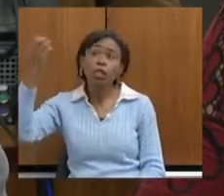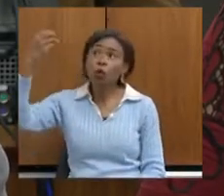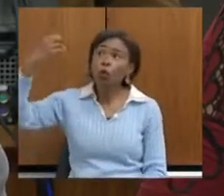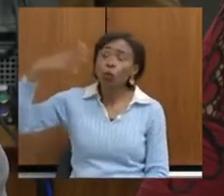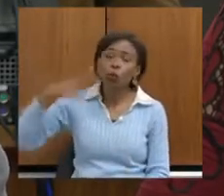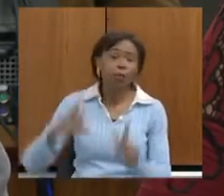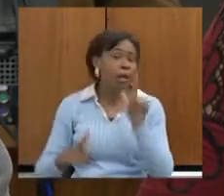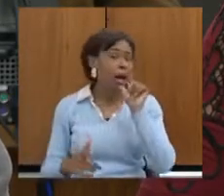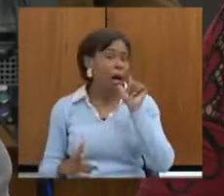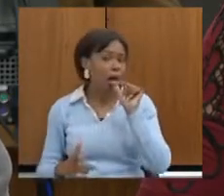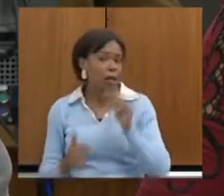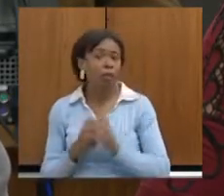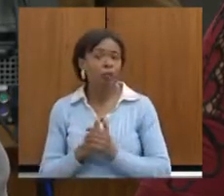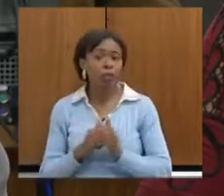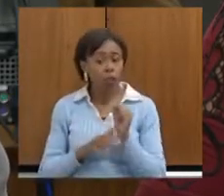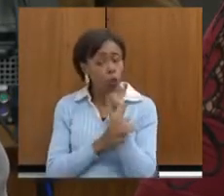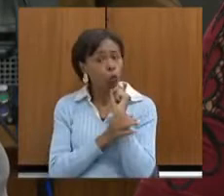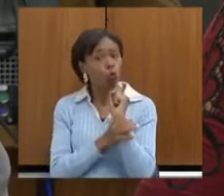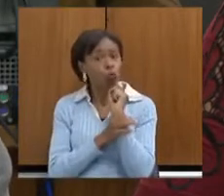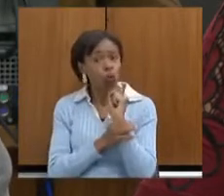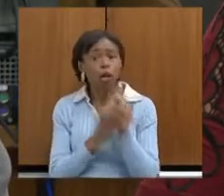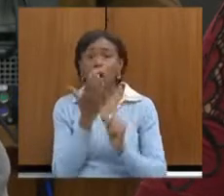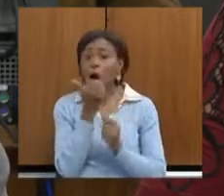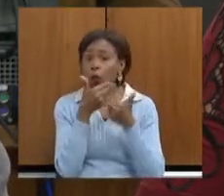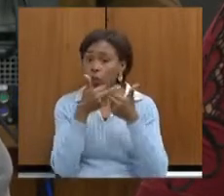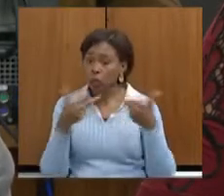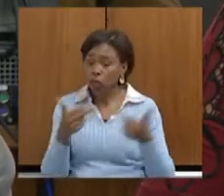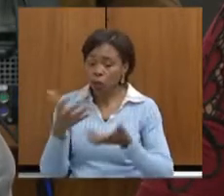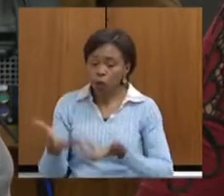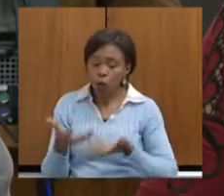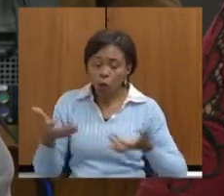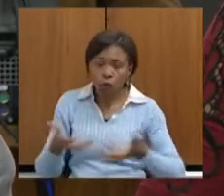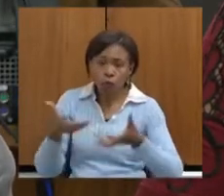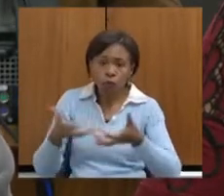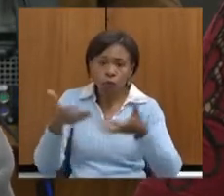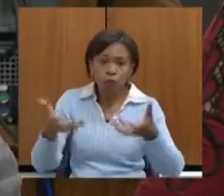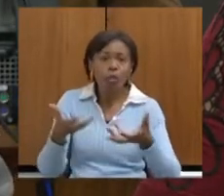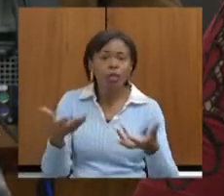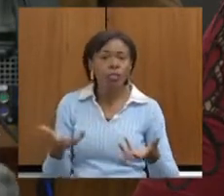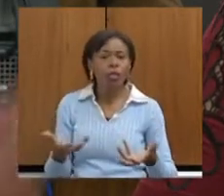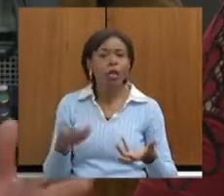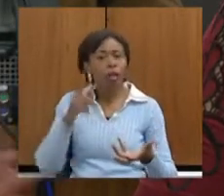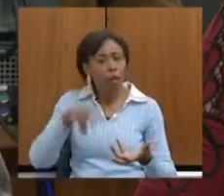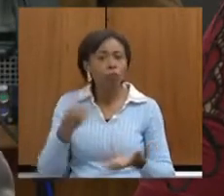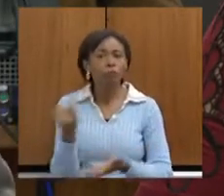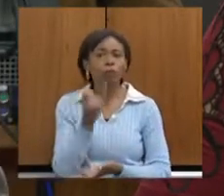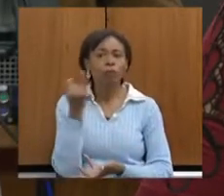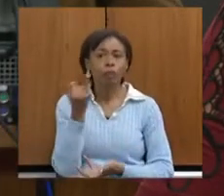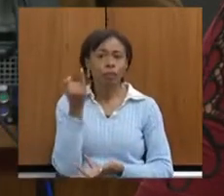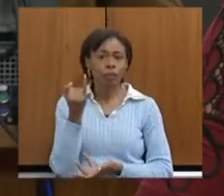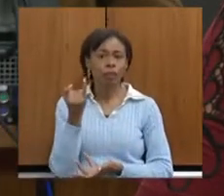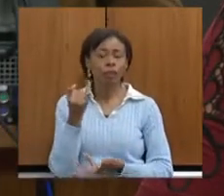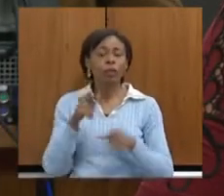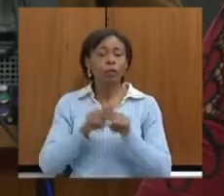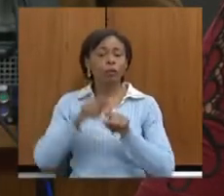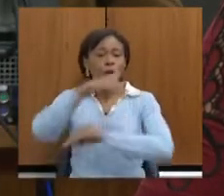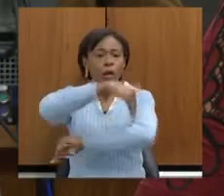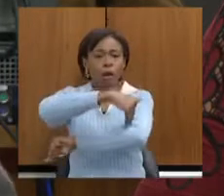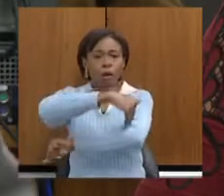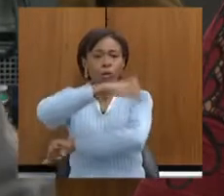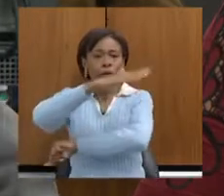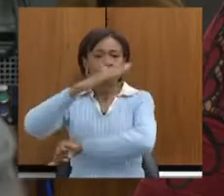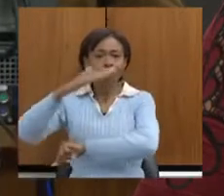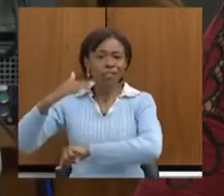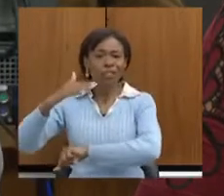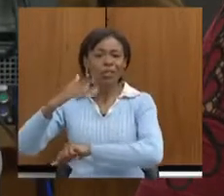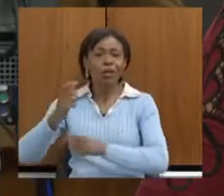cesta básica que é a energia água e que é também essa questão da garantindo